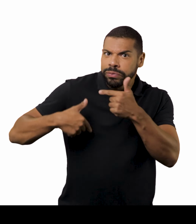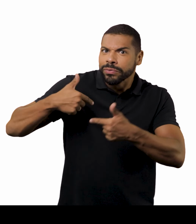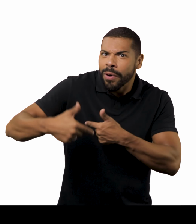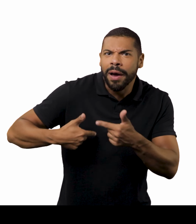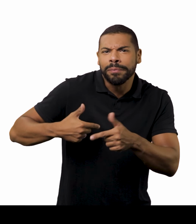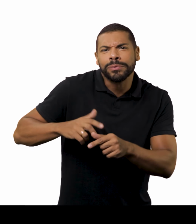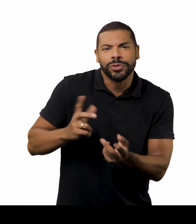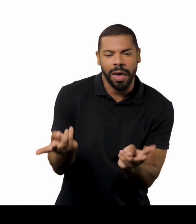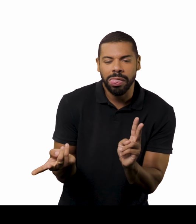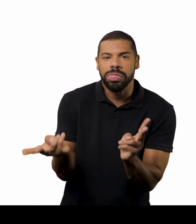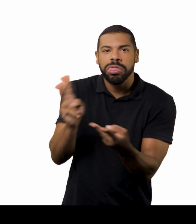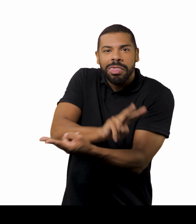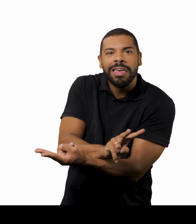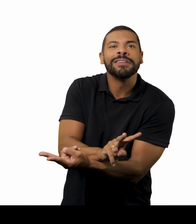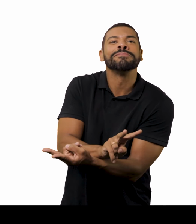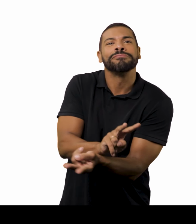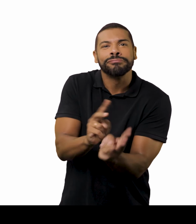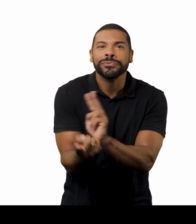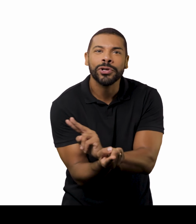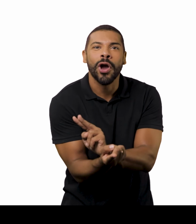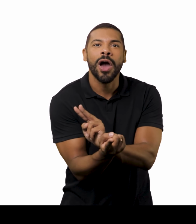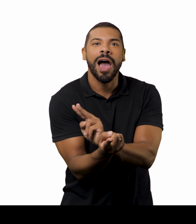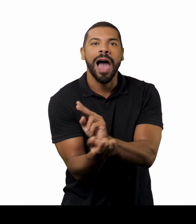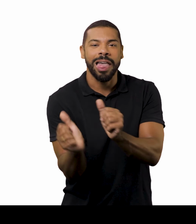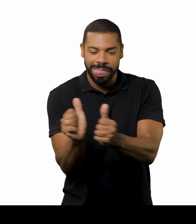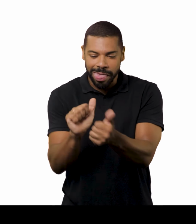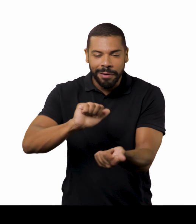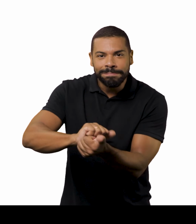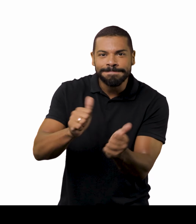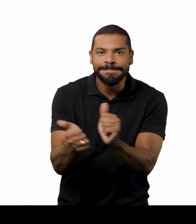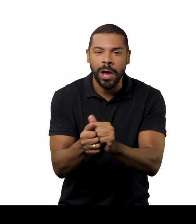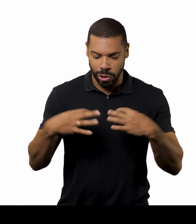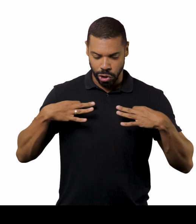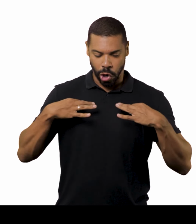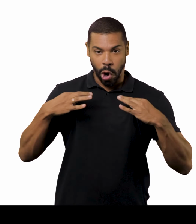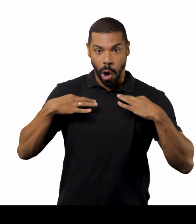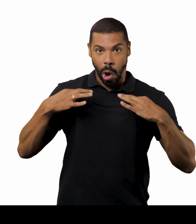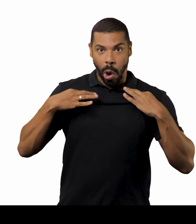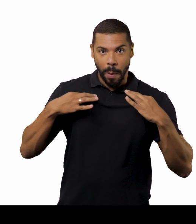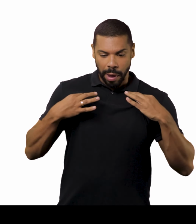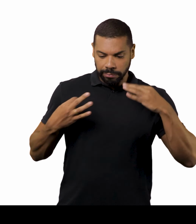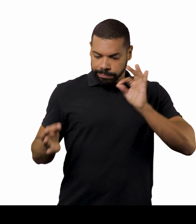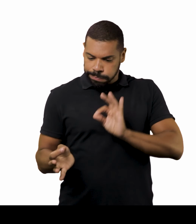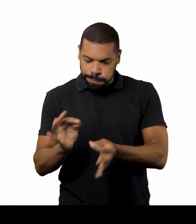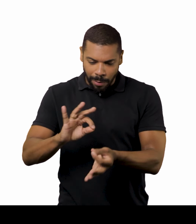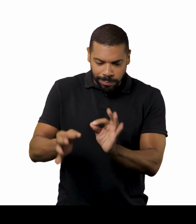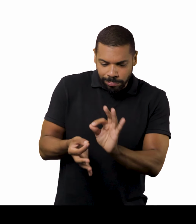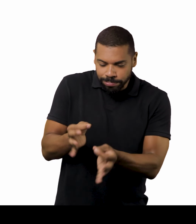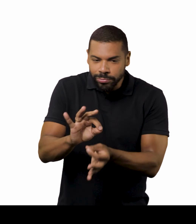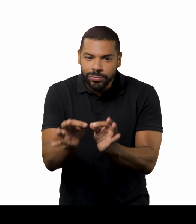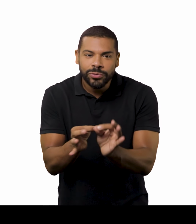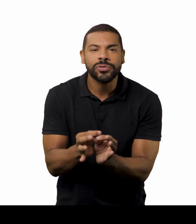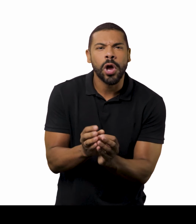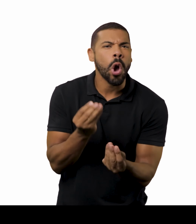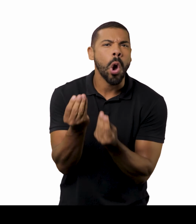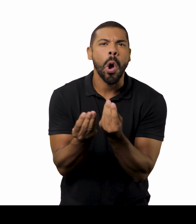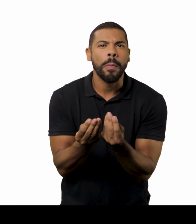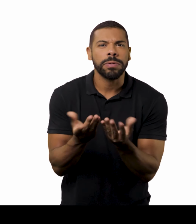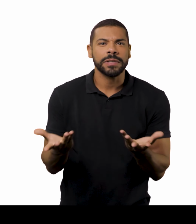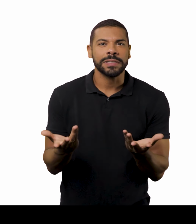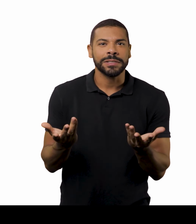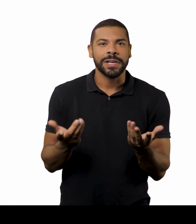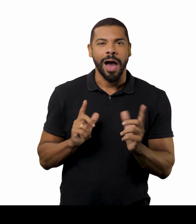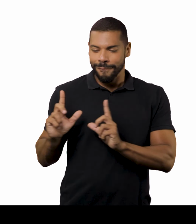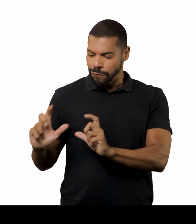meu trabalho já é de desconstrução de roupa. Eu desconstruía roupas e fazia